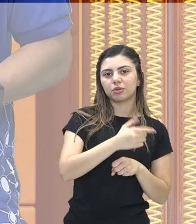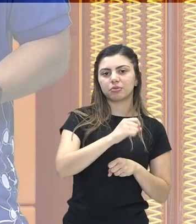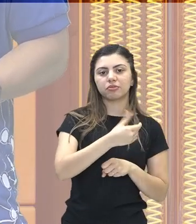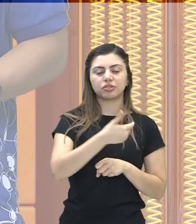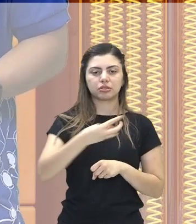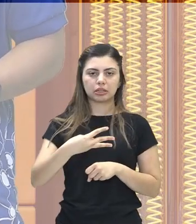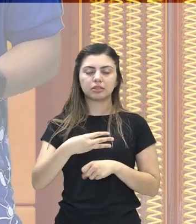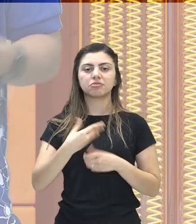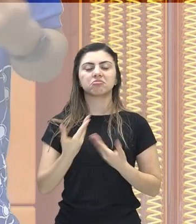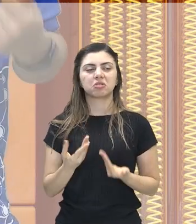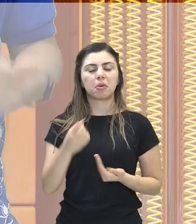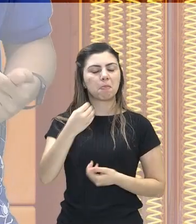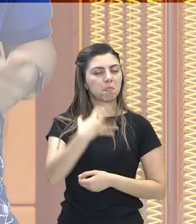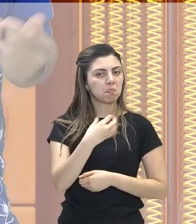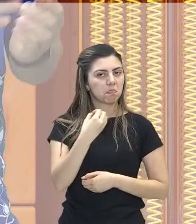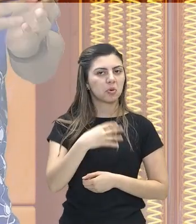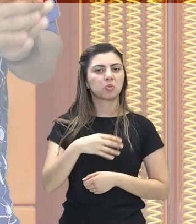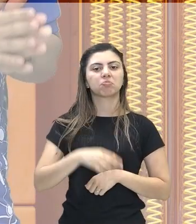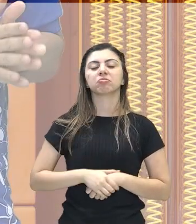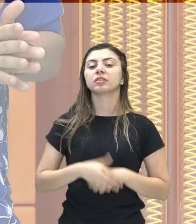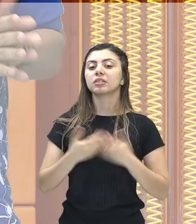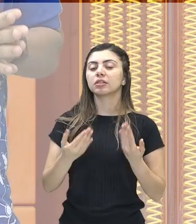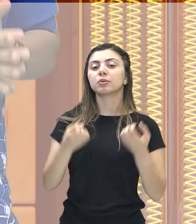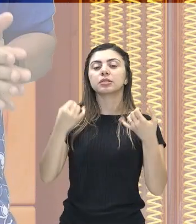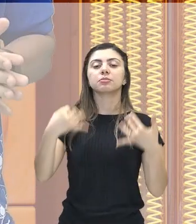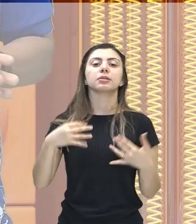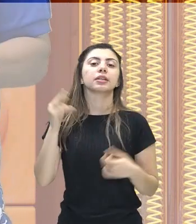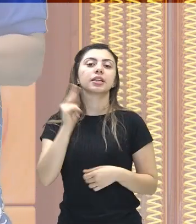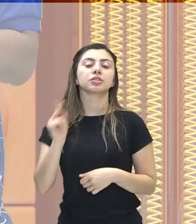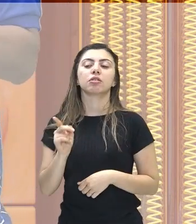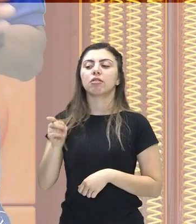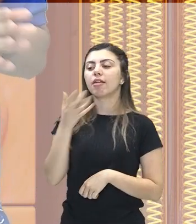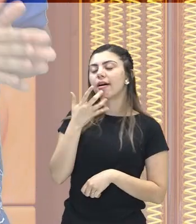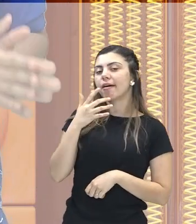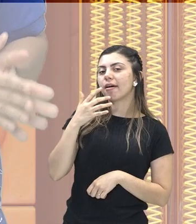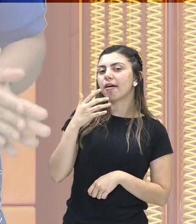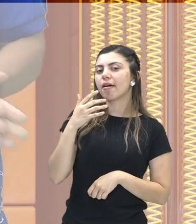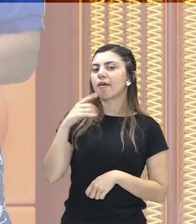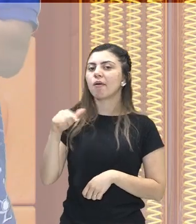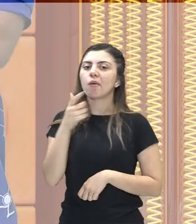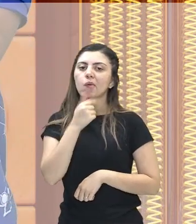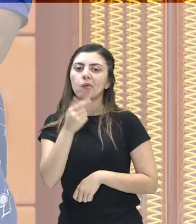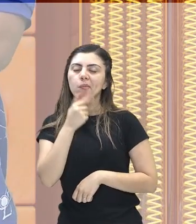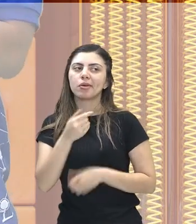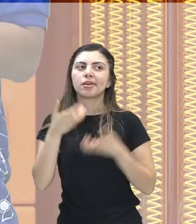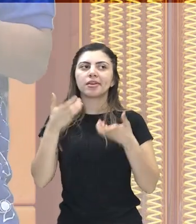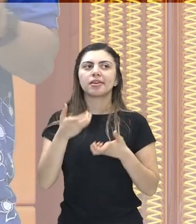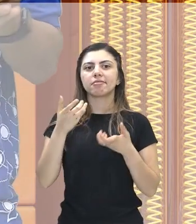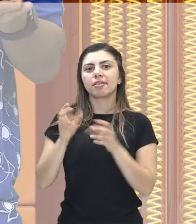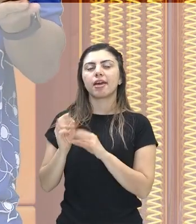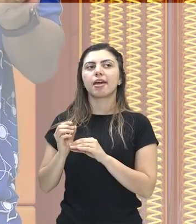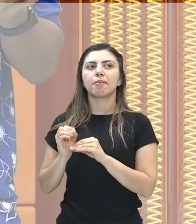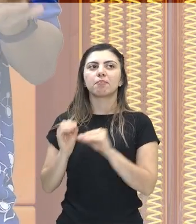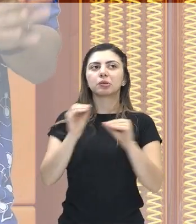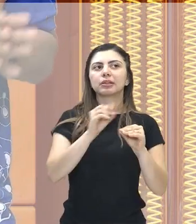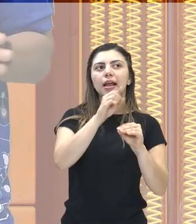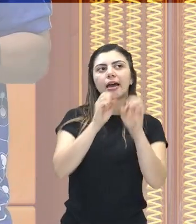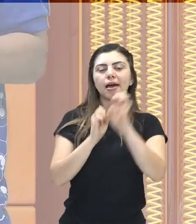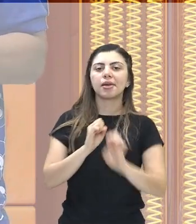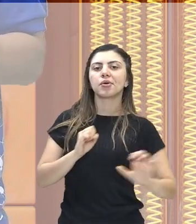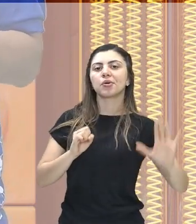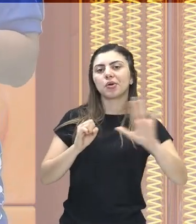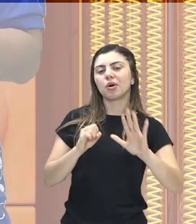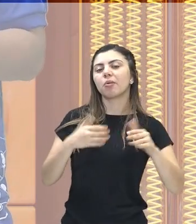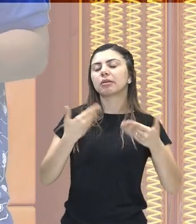Muito bom mesmo, mostra aí a história do menino ali, né? Querendo ir para a Europa, então ele passa por uma série